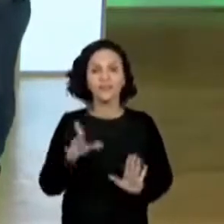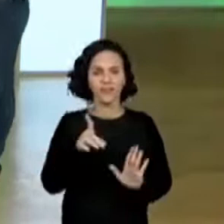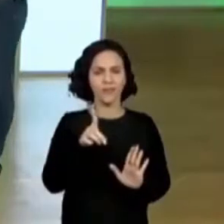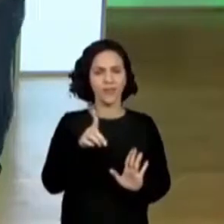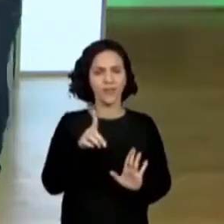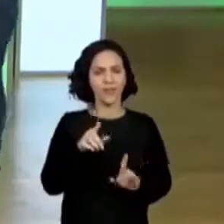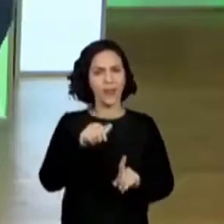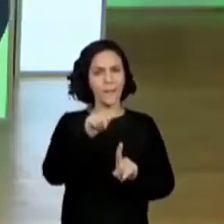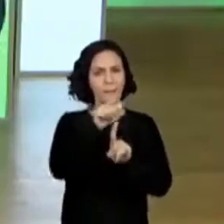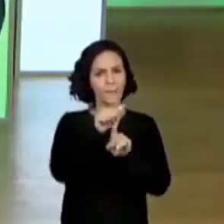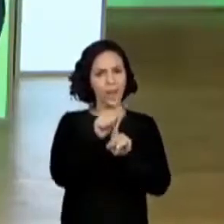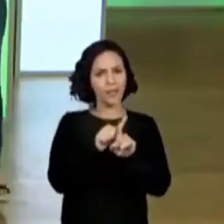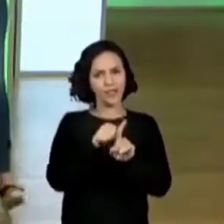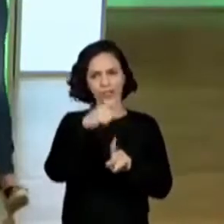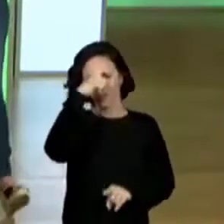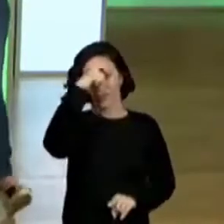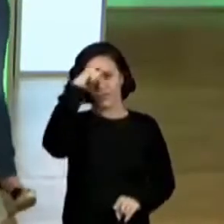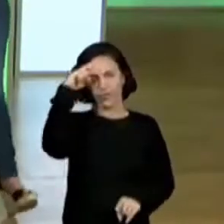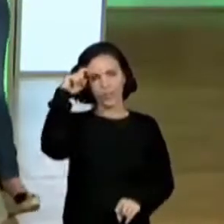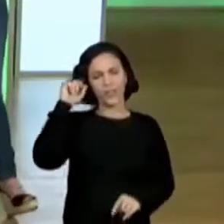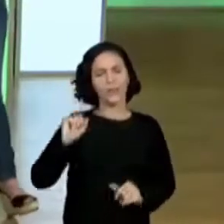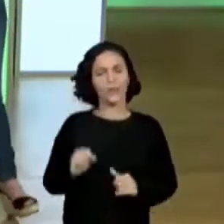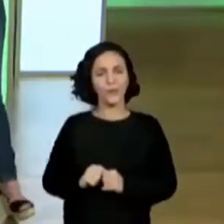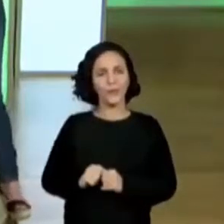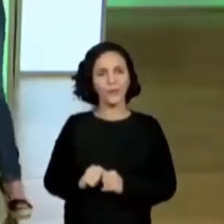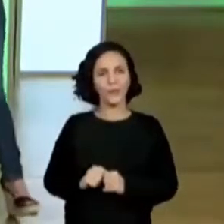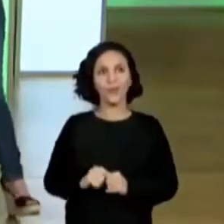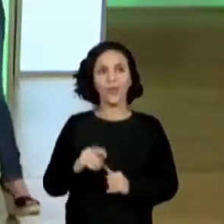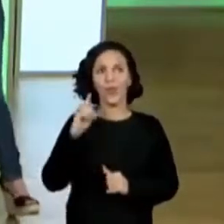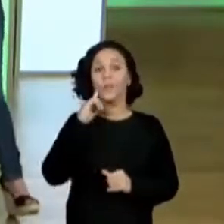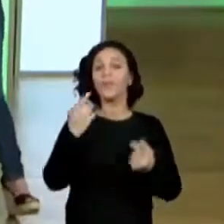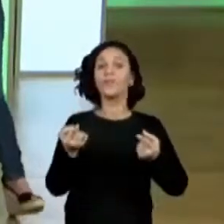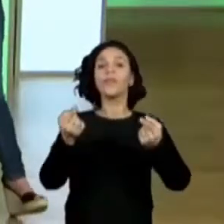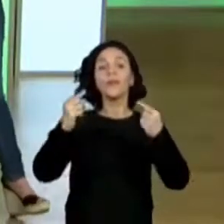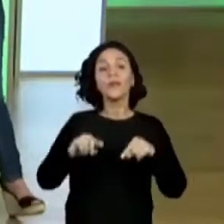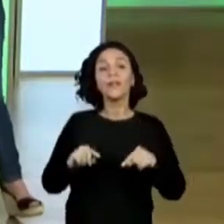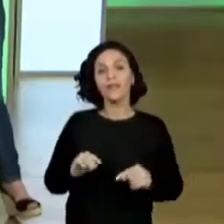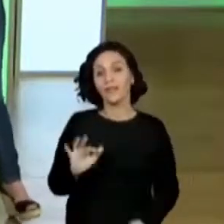ali janeiro. Depois a gente tem, olha só,